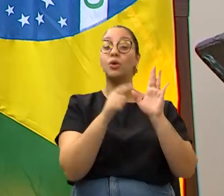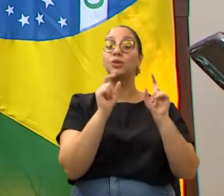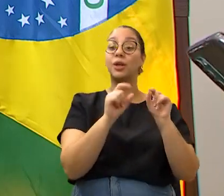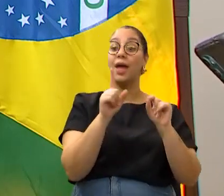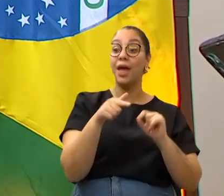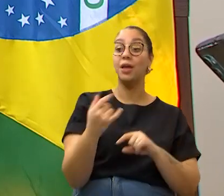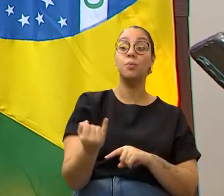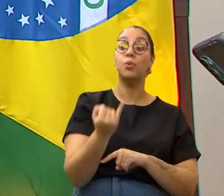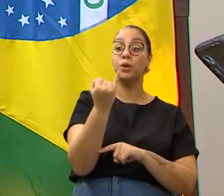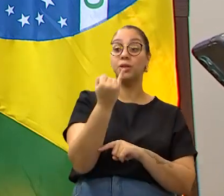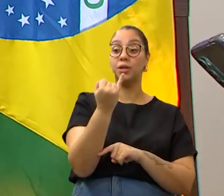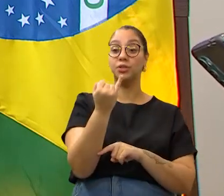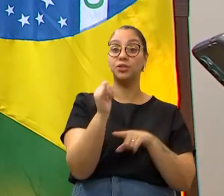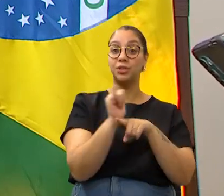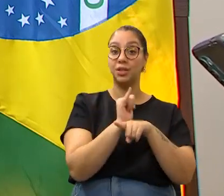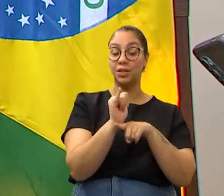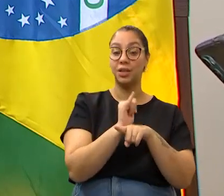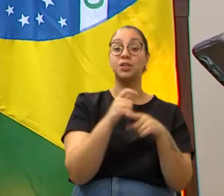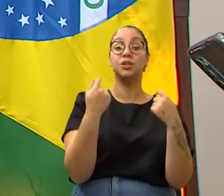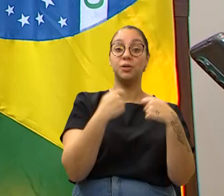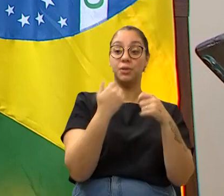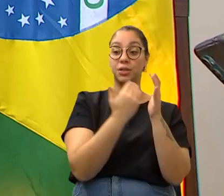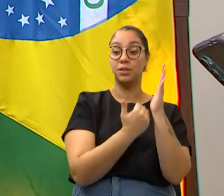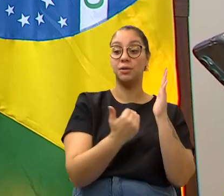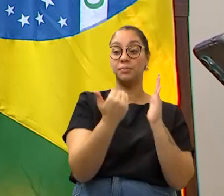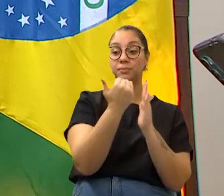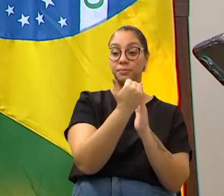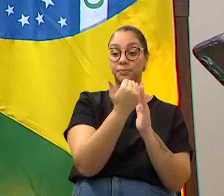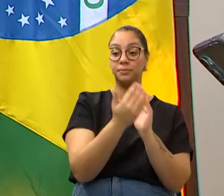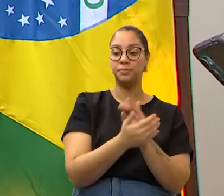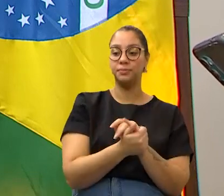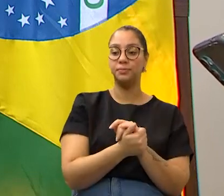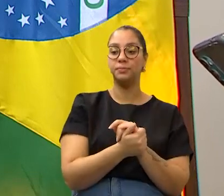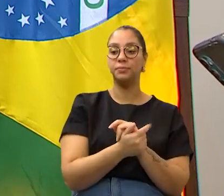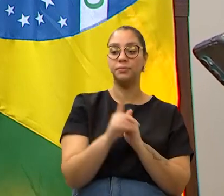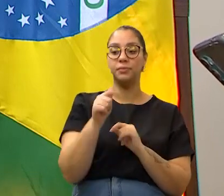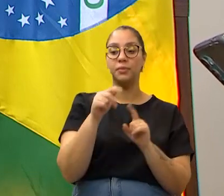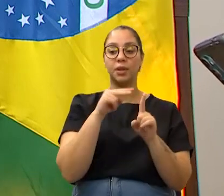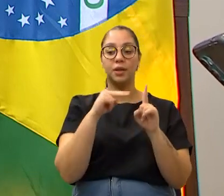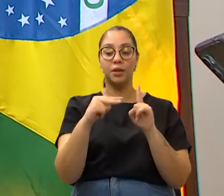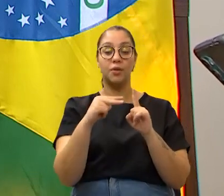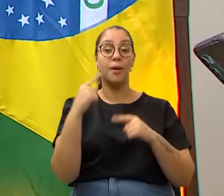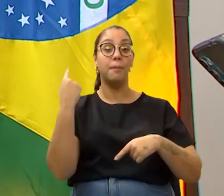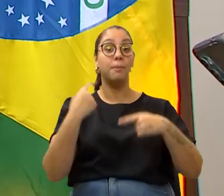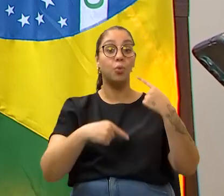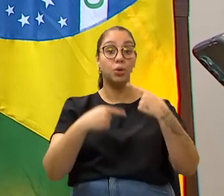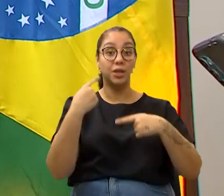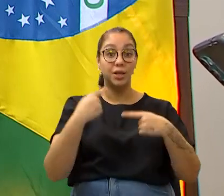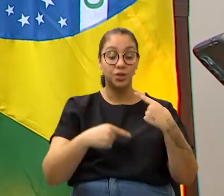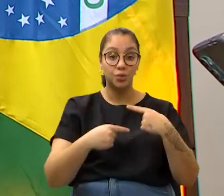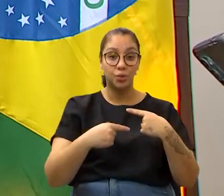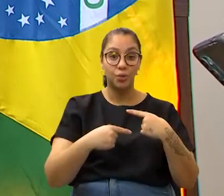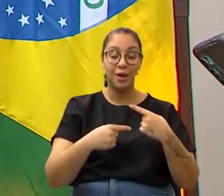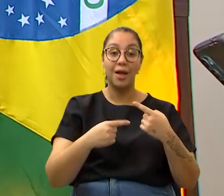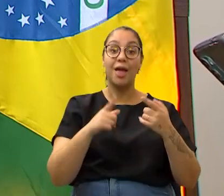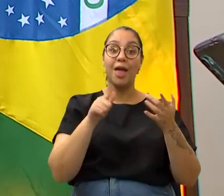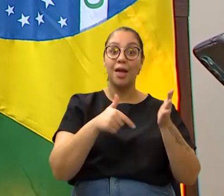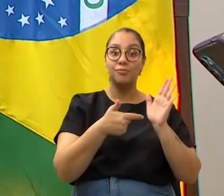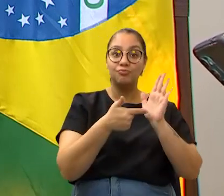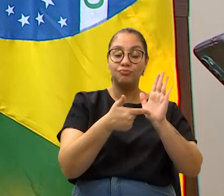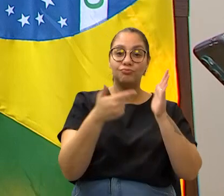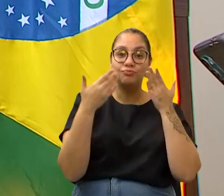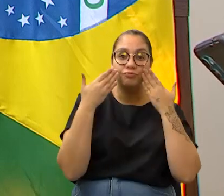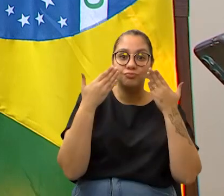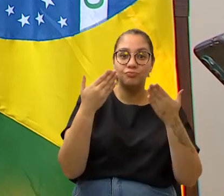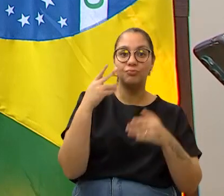da medida, que deve ser priorizada. E do ponto de vista político, a expressão